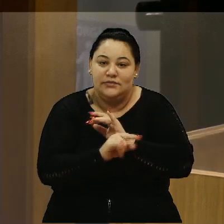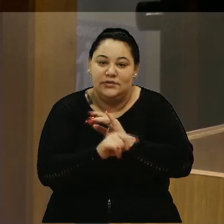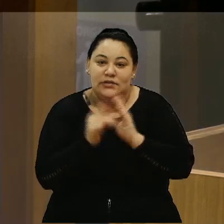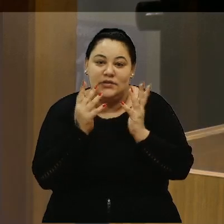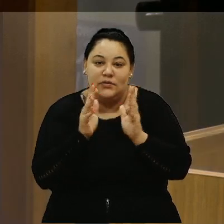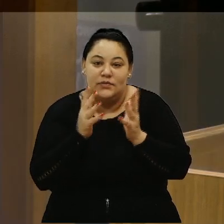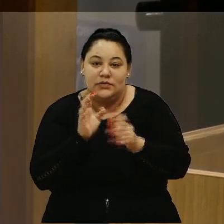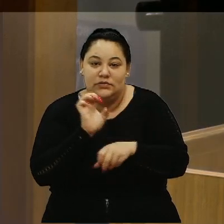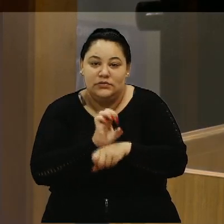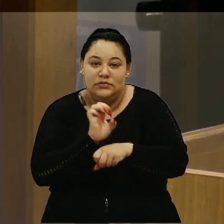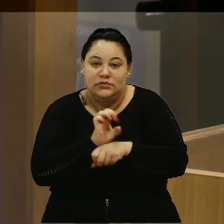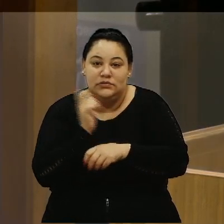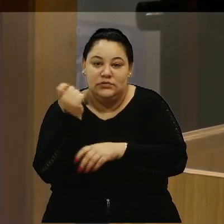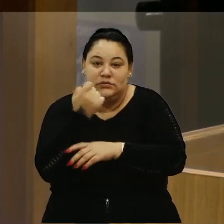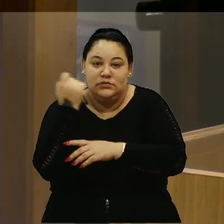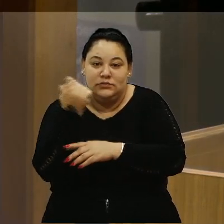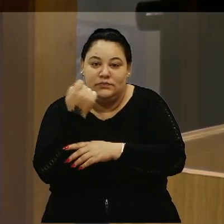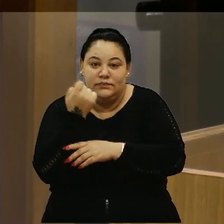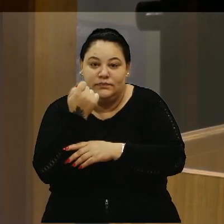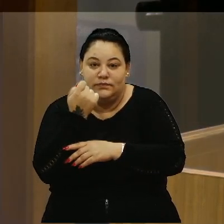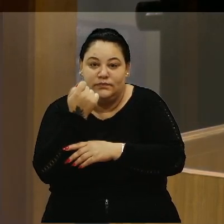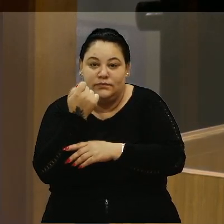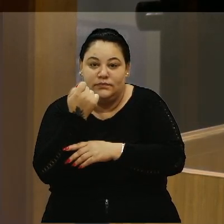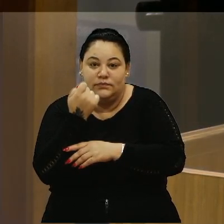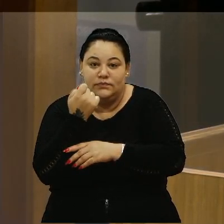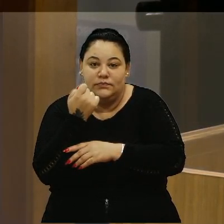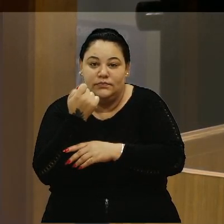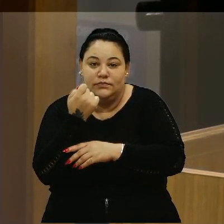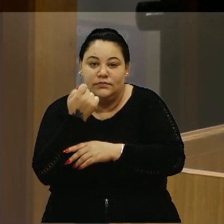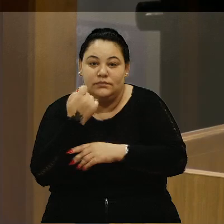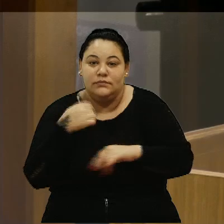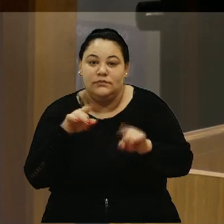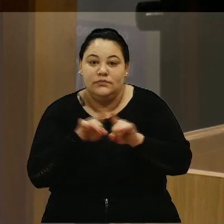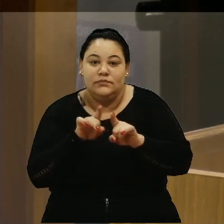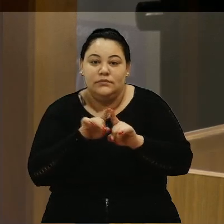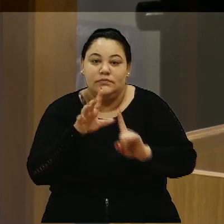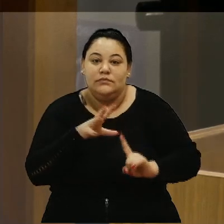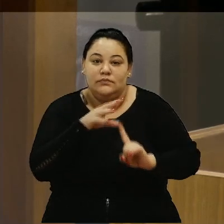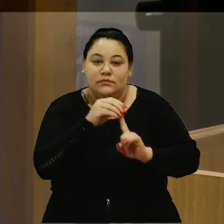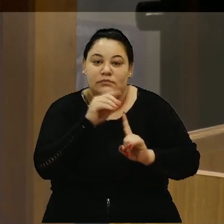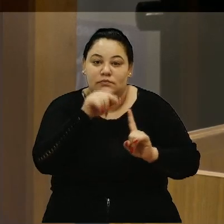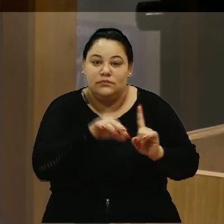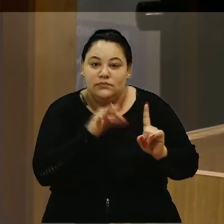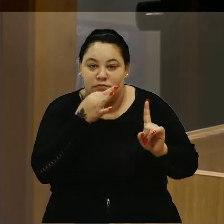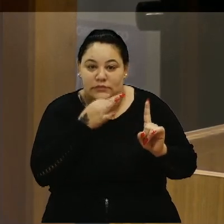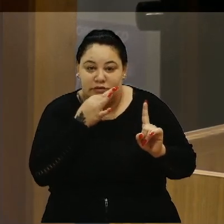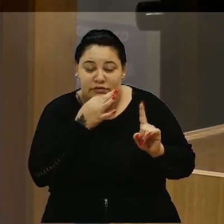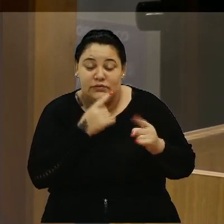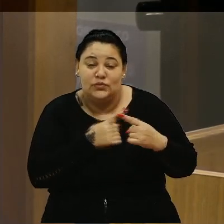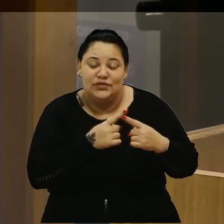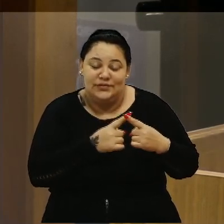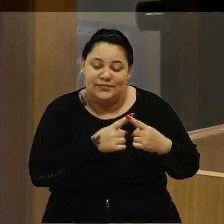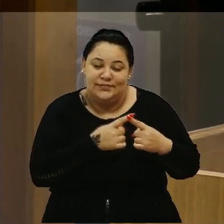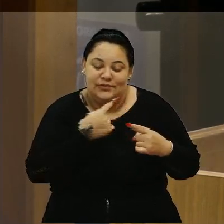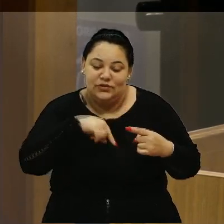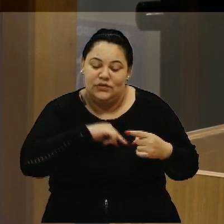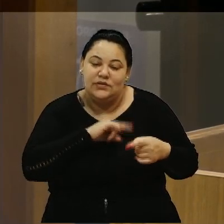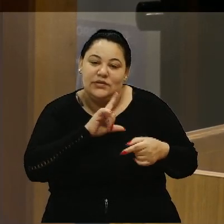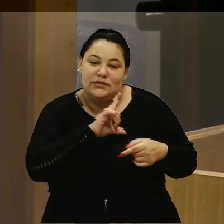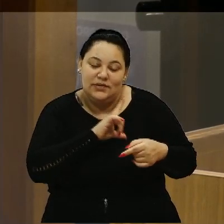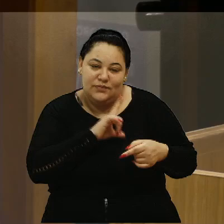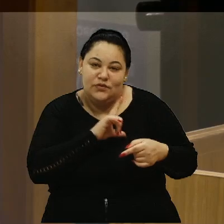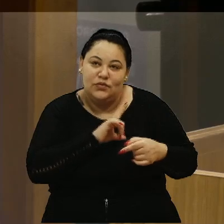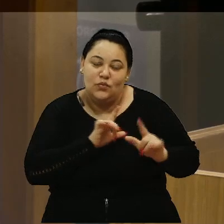no estado do Rio Grande do Sul, e especificamente aqui em Caxias do Sul. Até porque nós temos um consulado